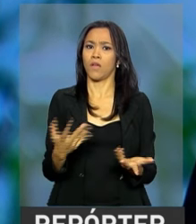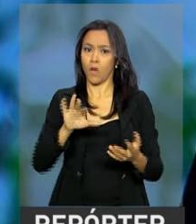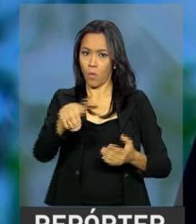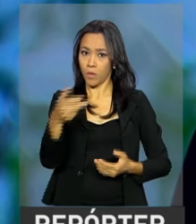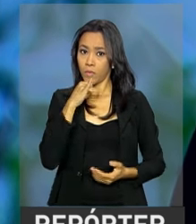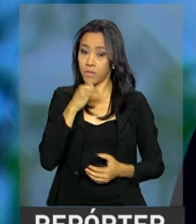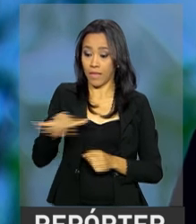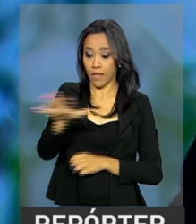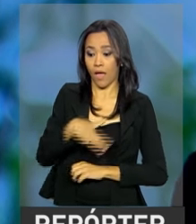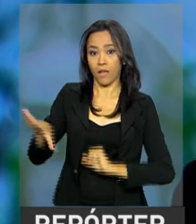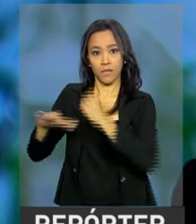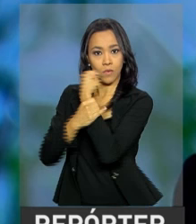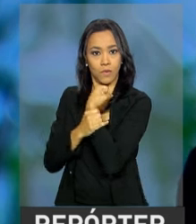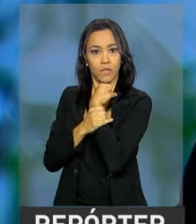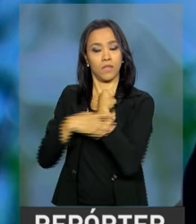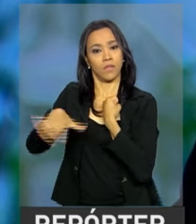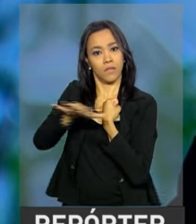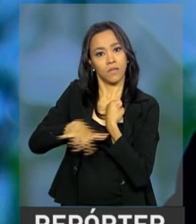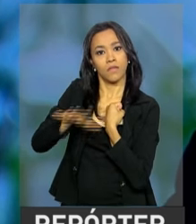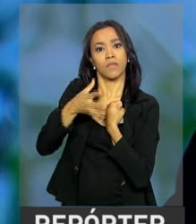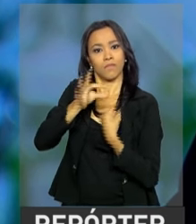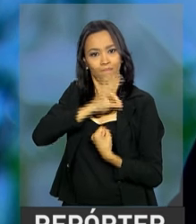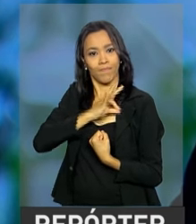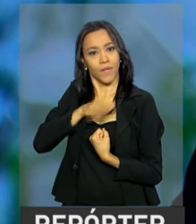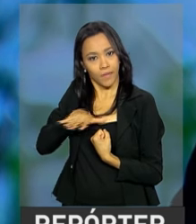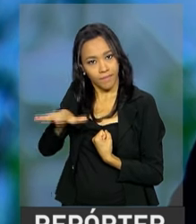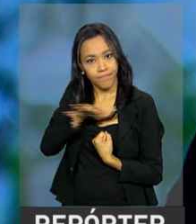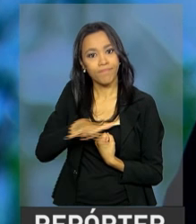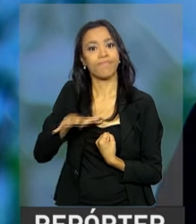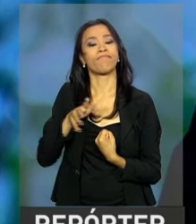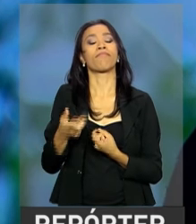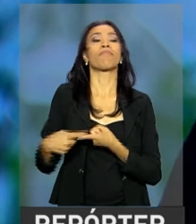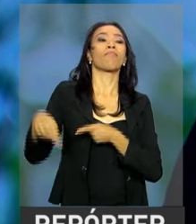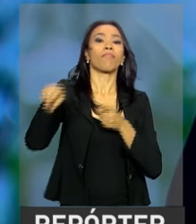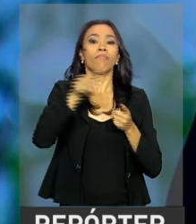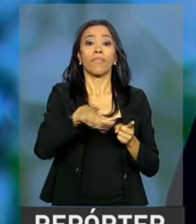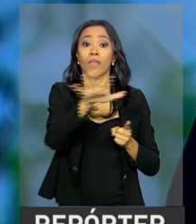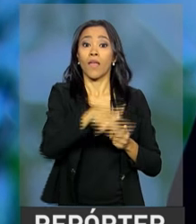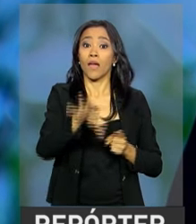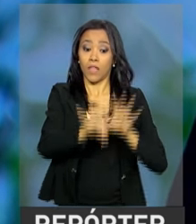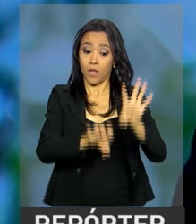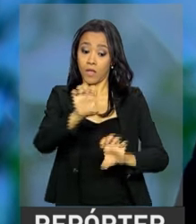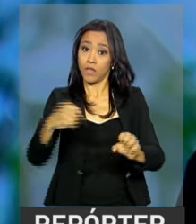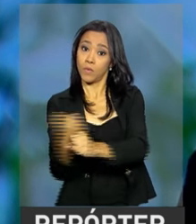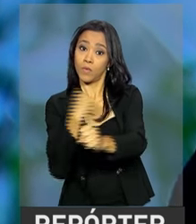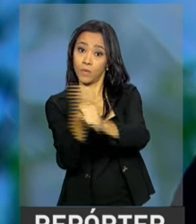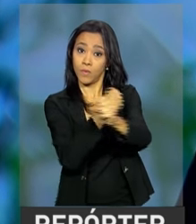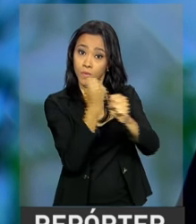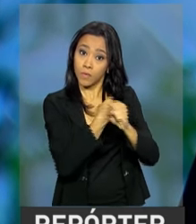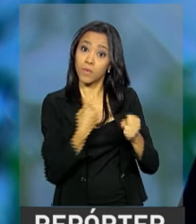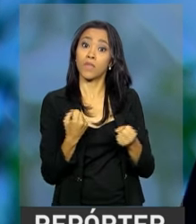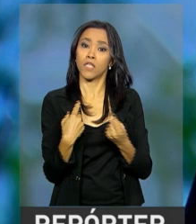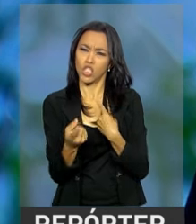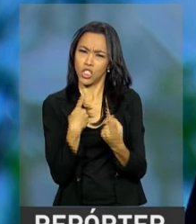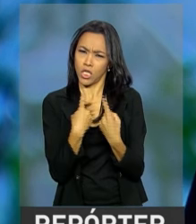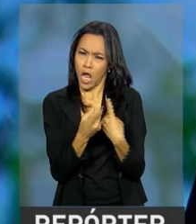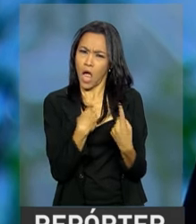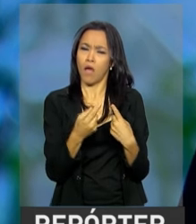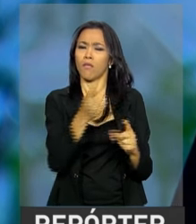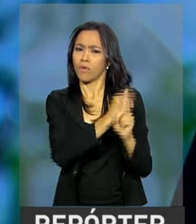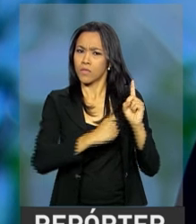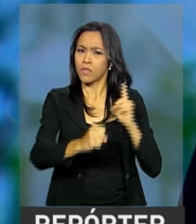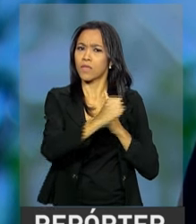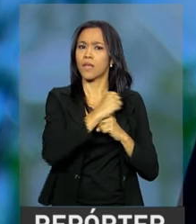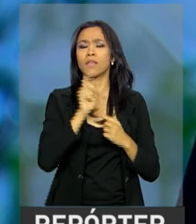questão da segurança, como nós vamos reformar a questão da construção civil, o diálogo intenso que nós temos com a